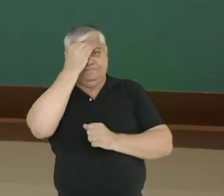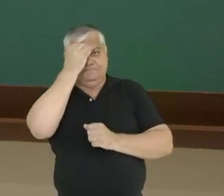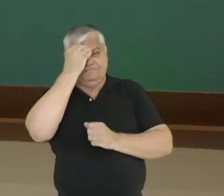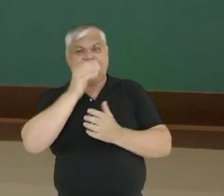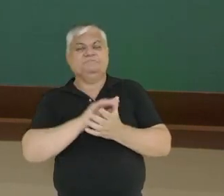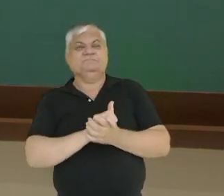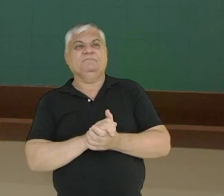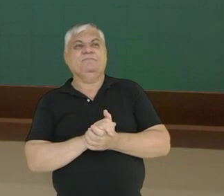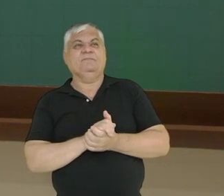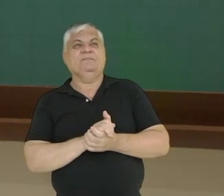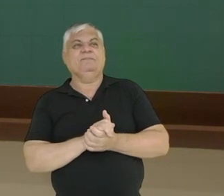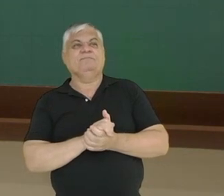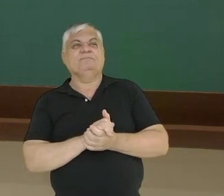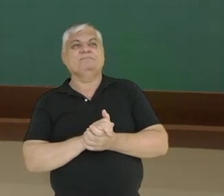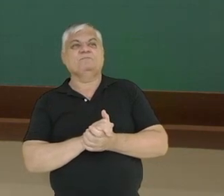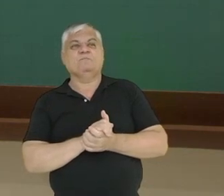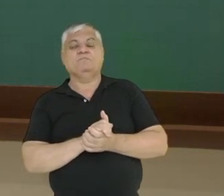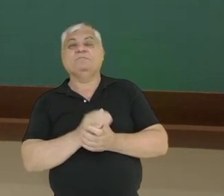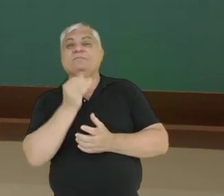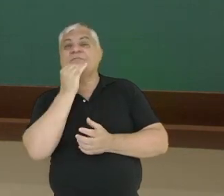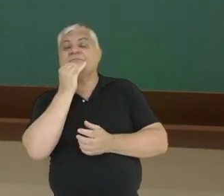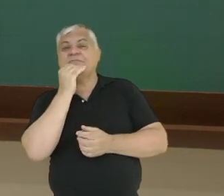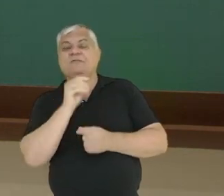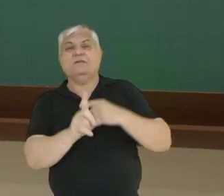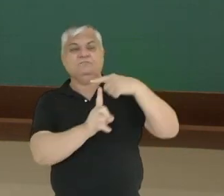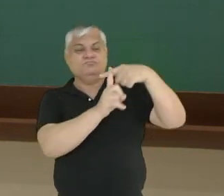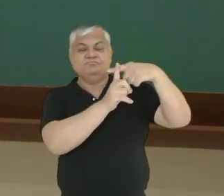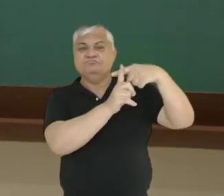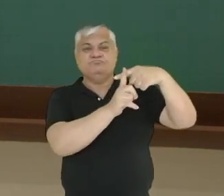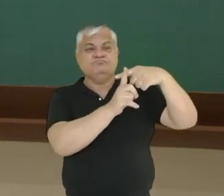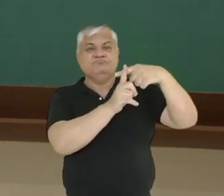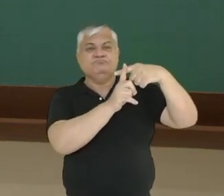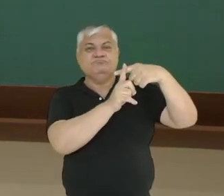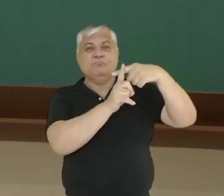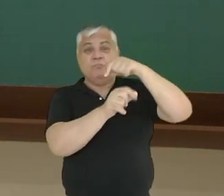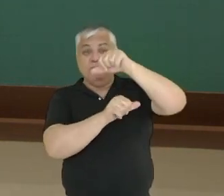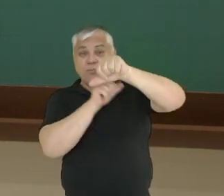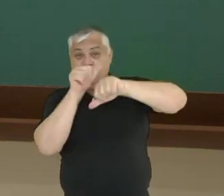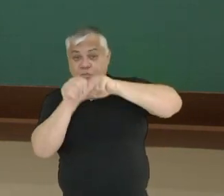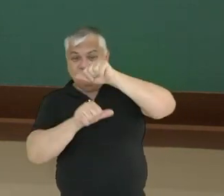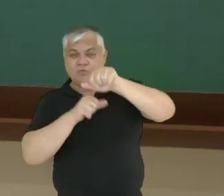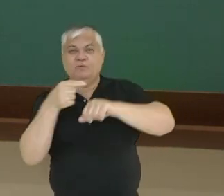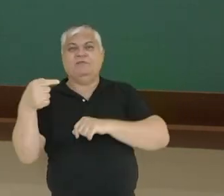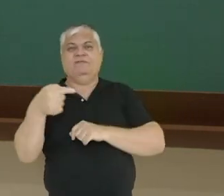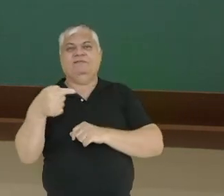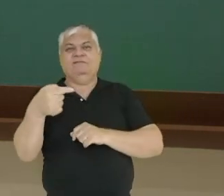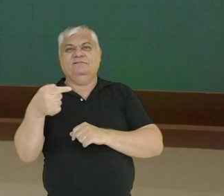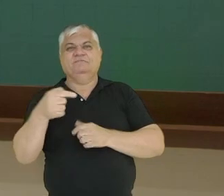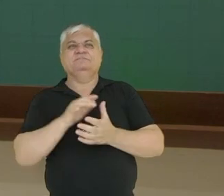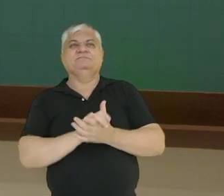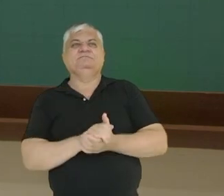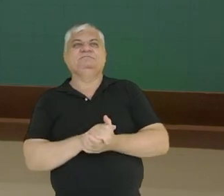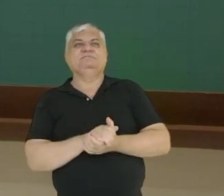disso, certo? Como aqui ele era positivo, ele passou negativo.